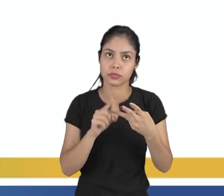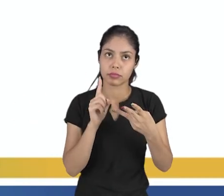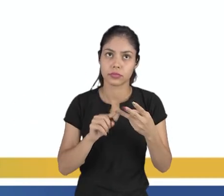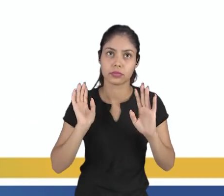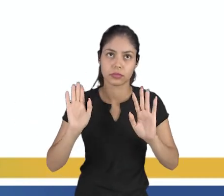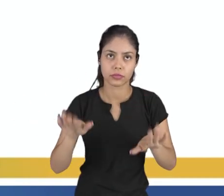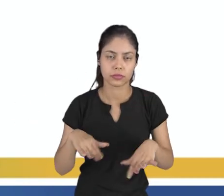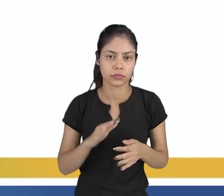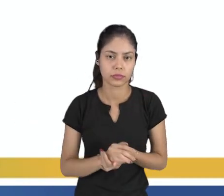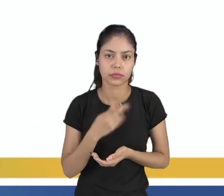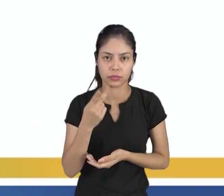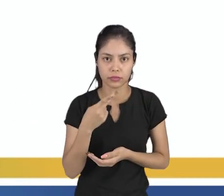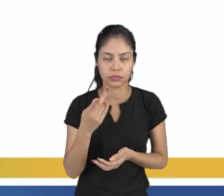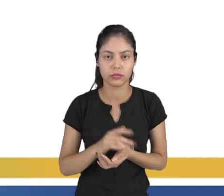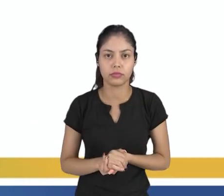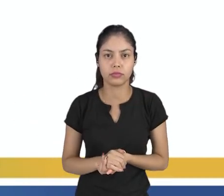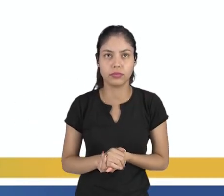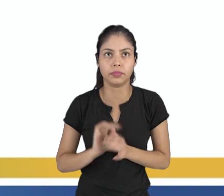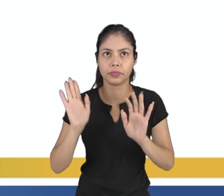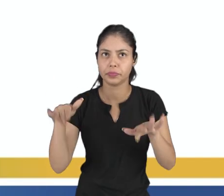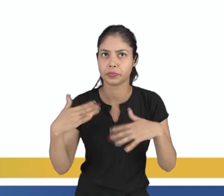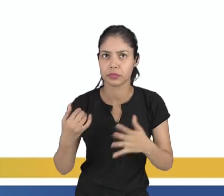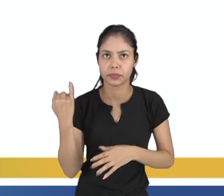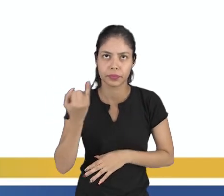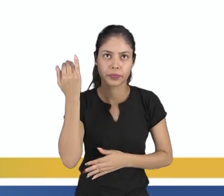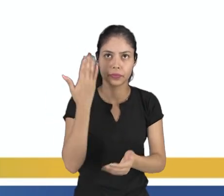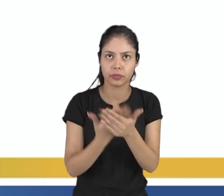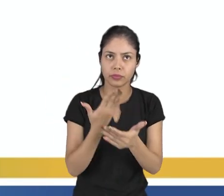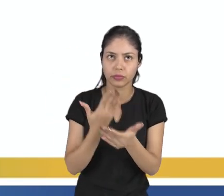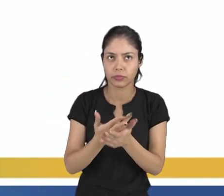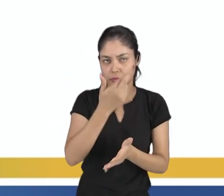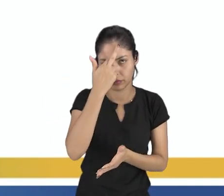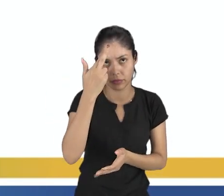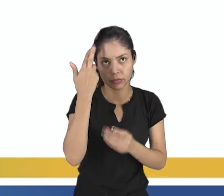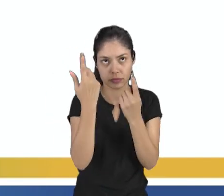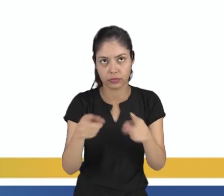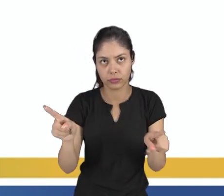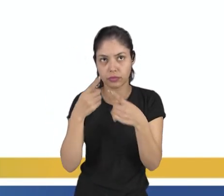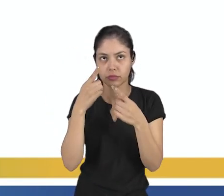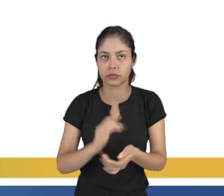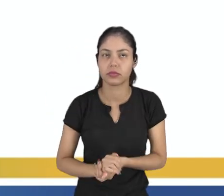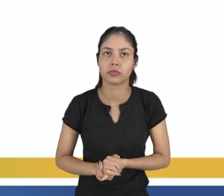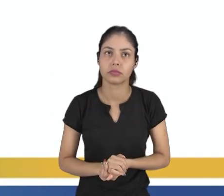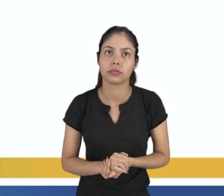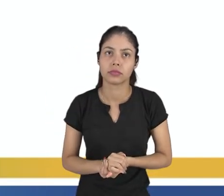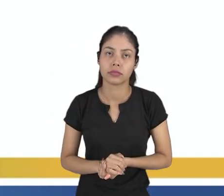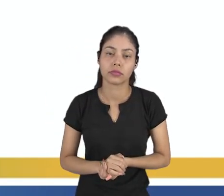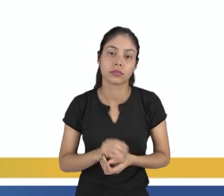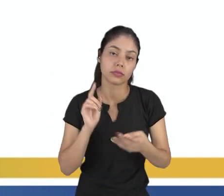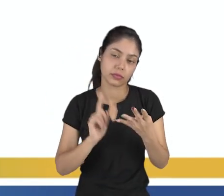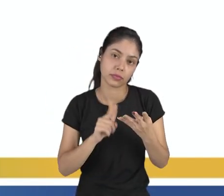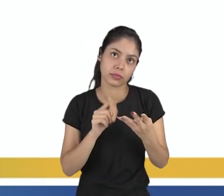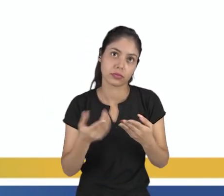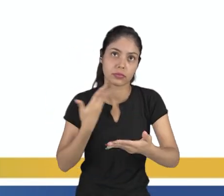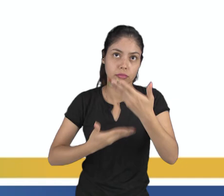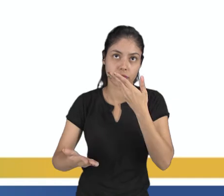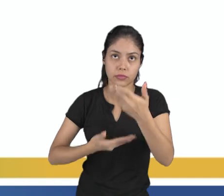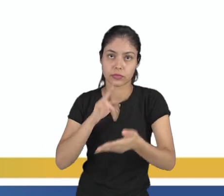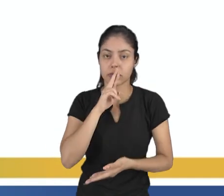questão, você vai dizer qual a importância de estudarmos a história da música. E por fim, você